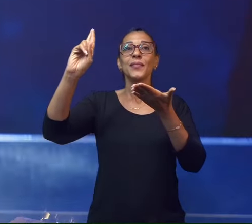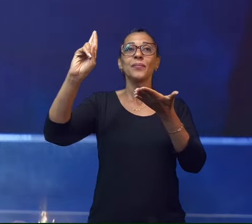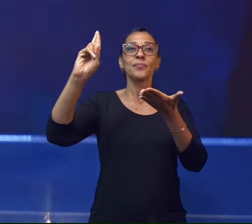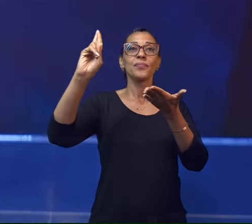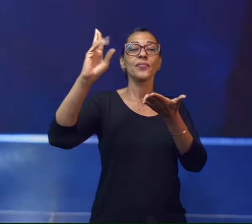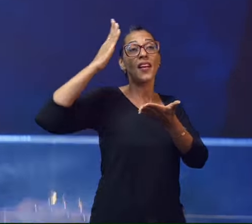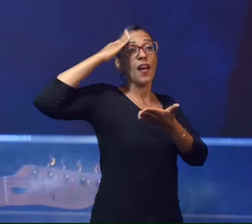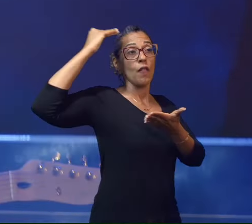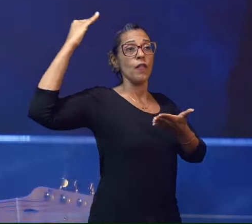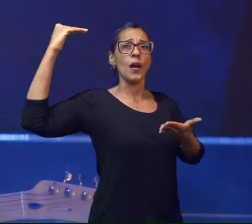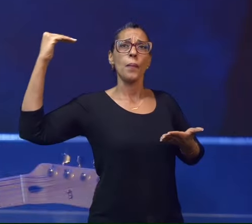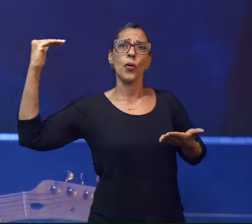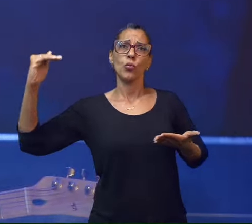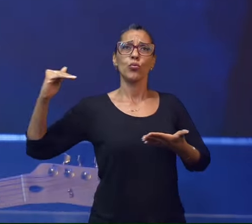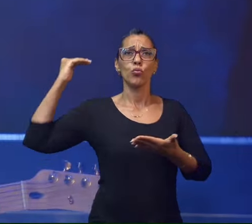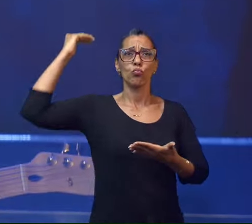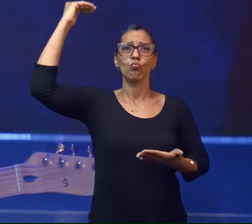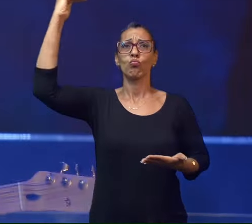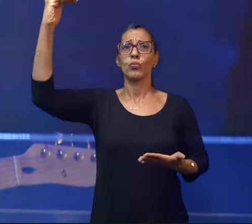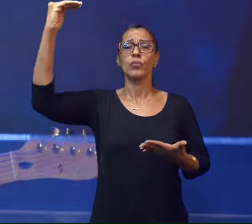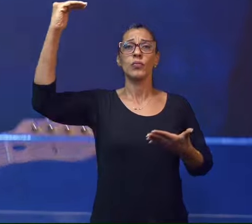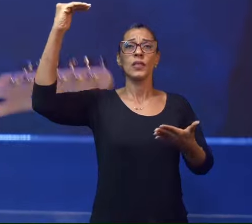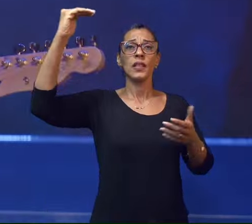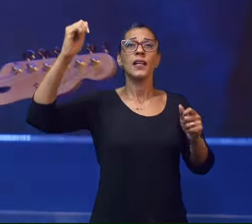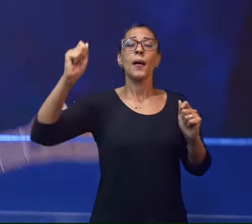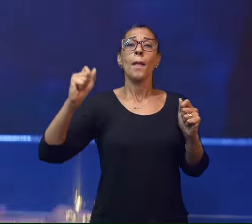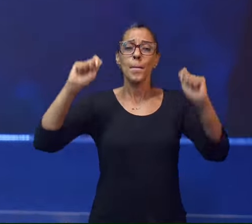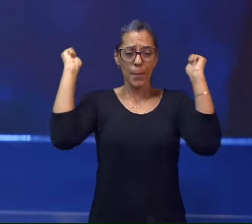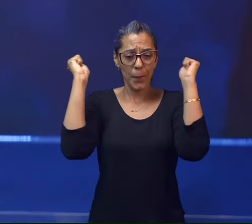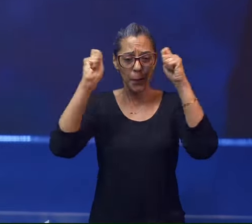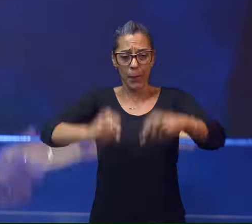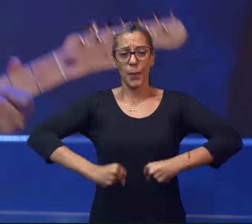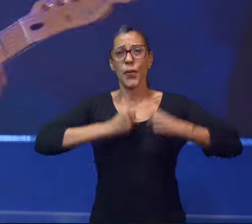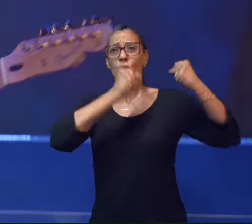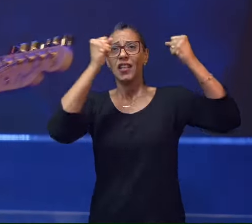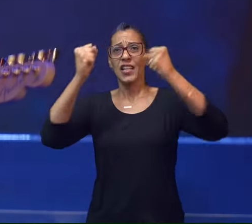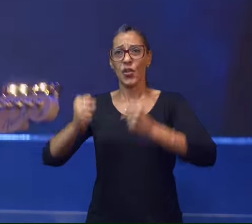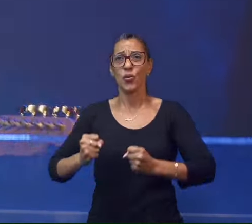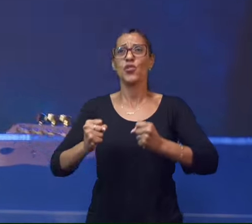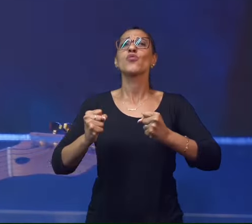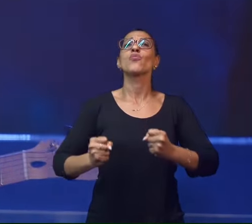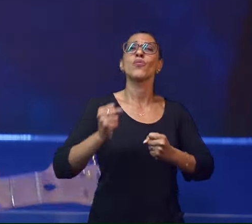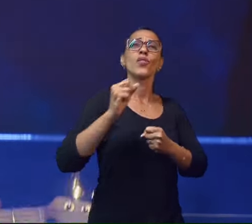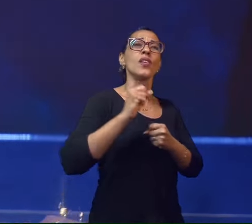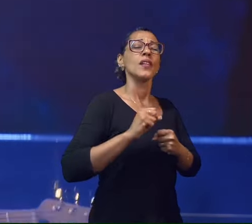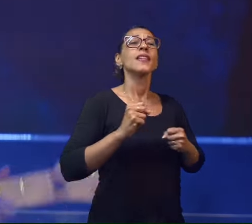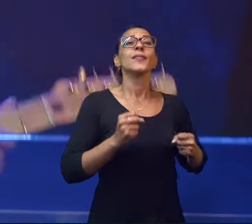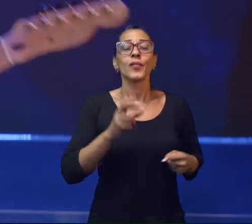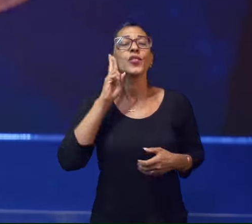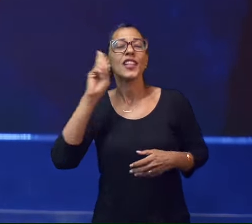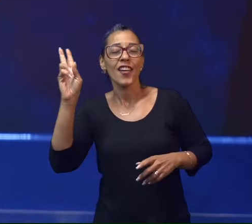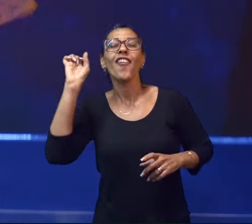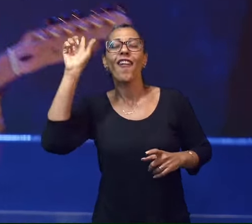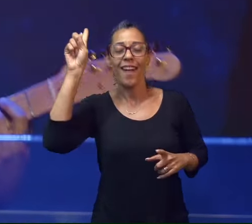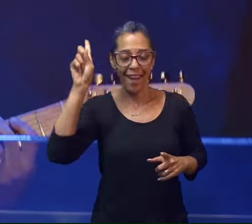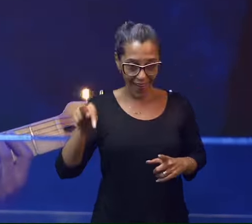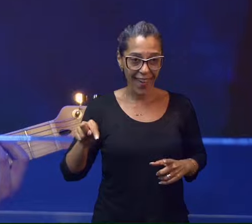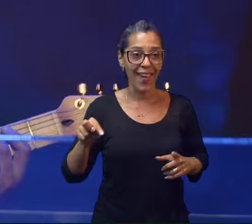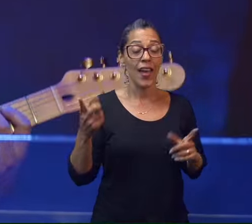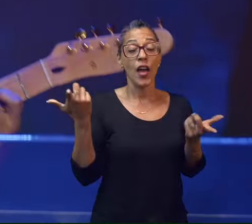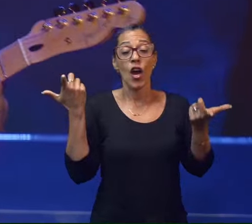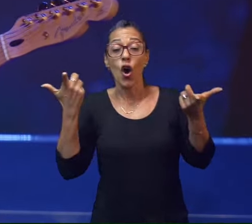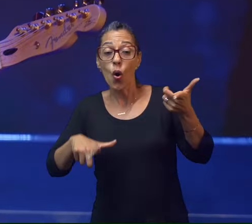És Tu Maravilhas Jesus não a